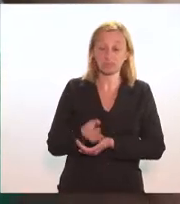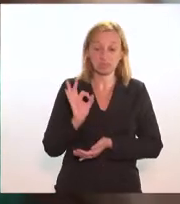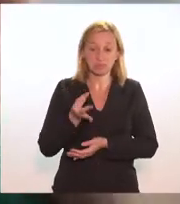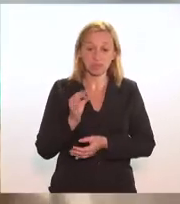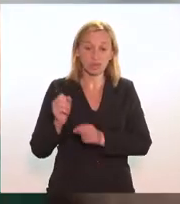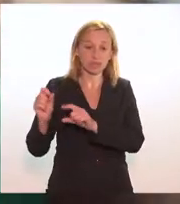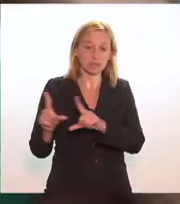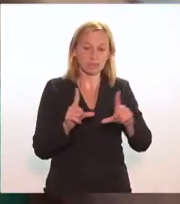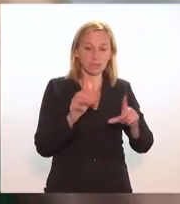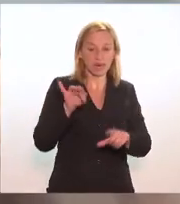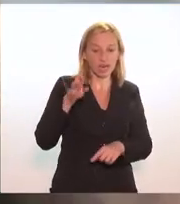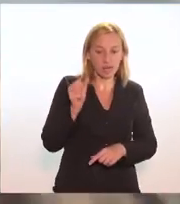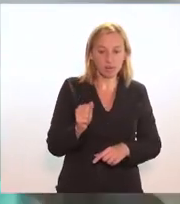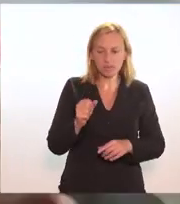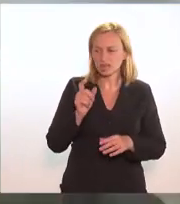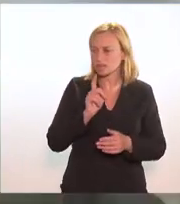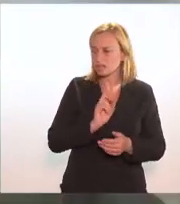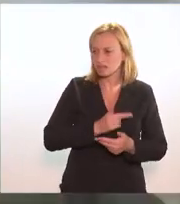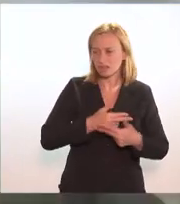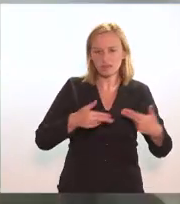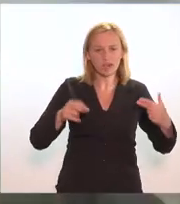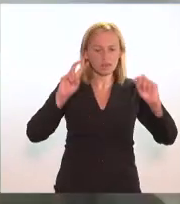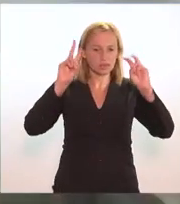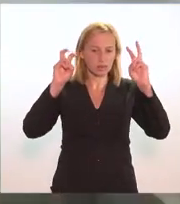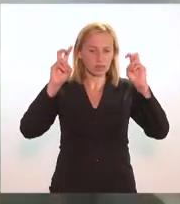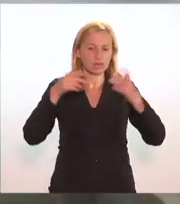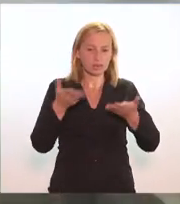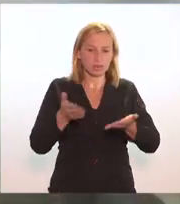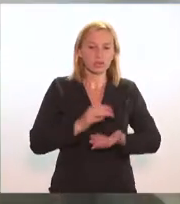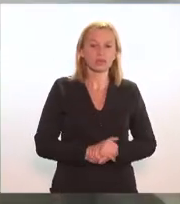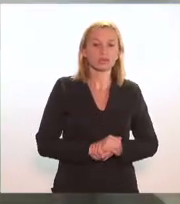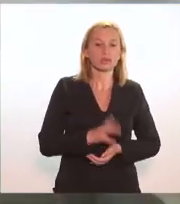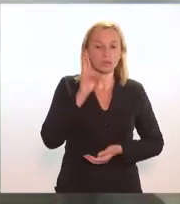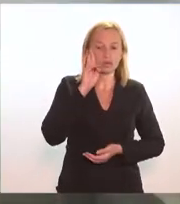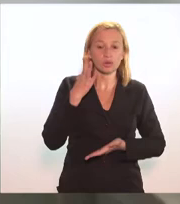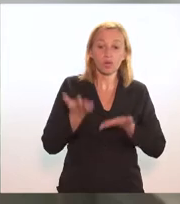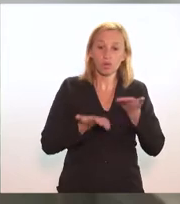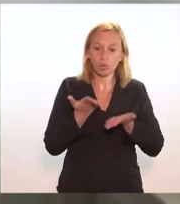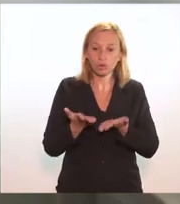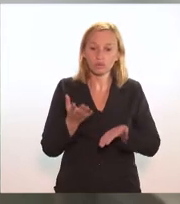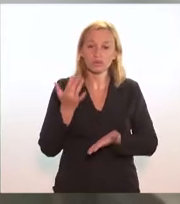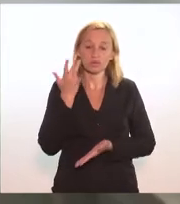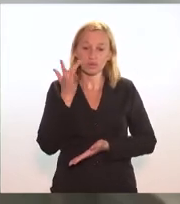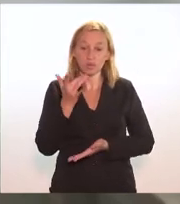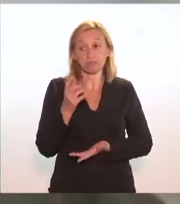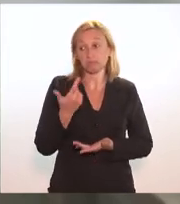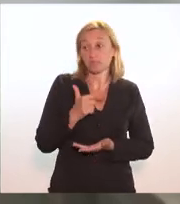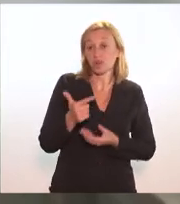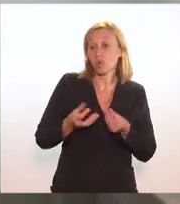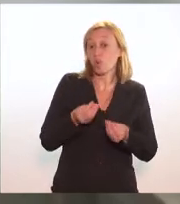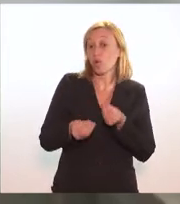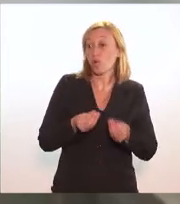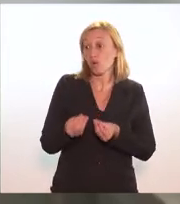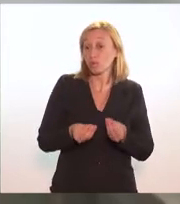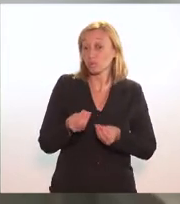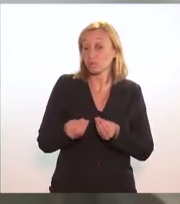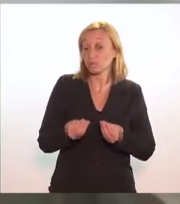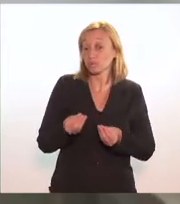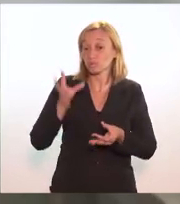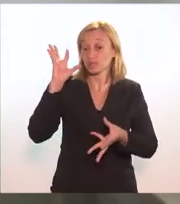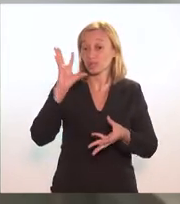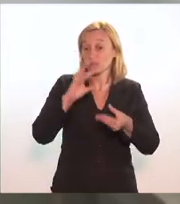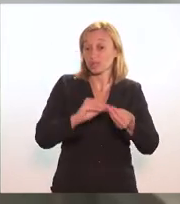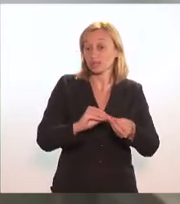para câmaras, etc., etc. Como o senhor toma a conta do Tesouro, não há como o senhor deixar de